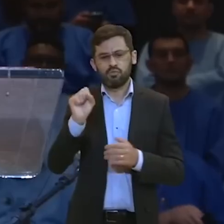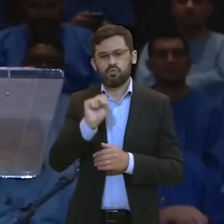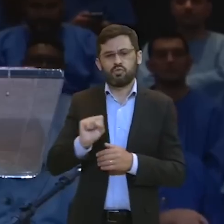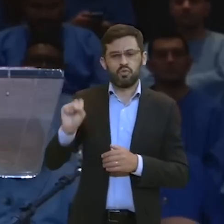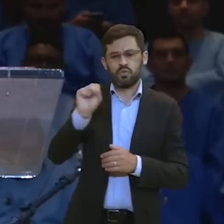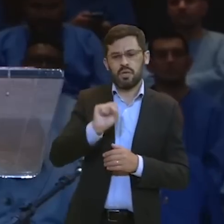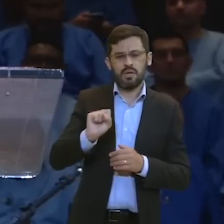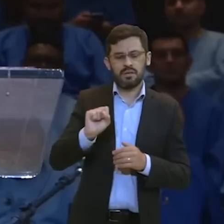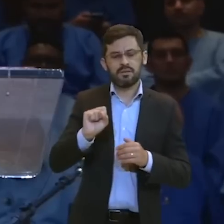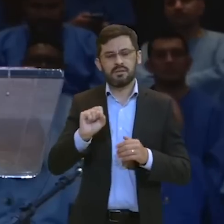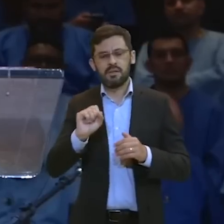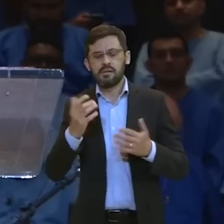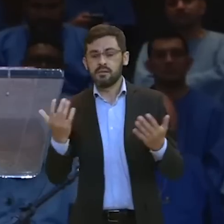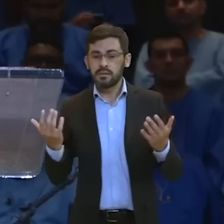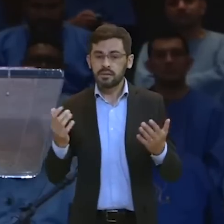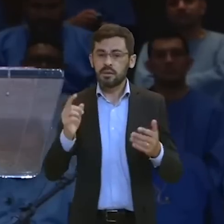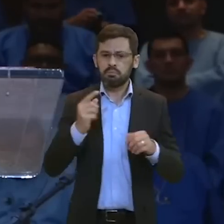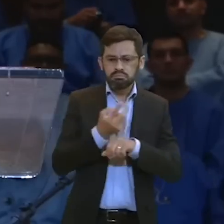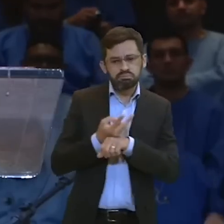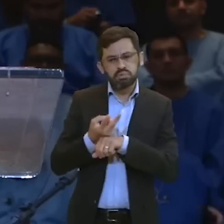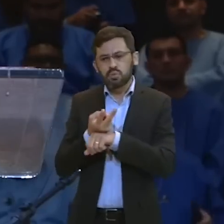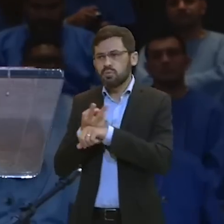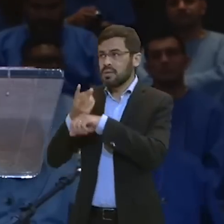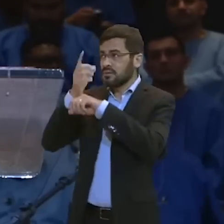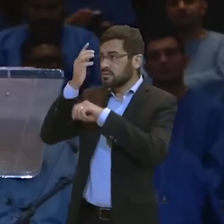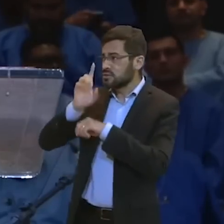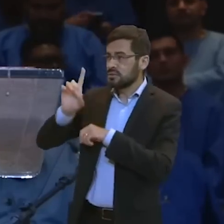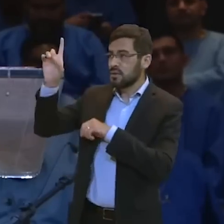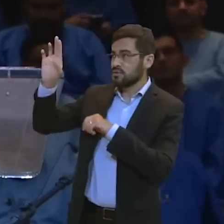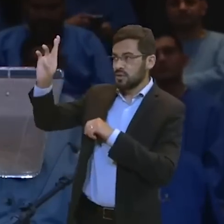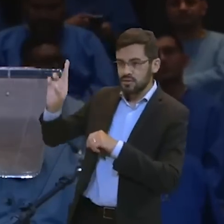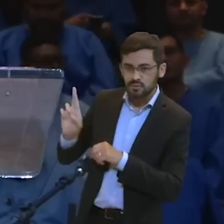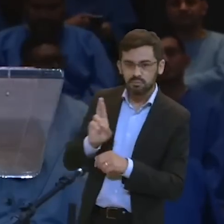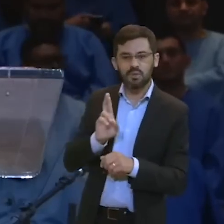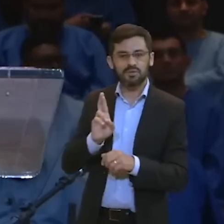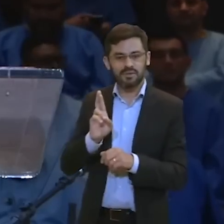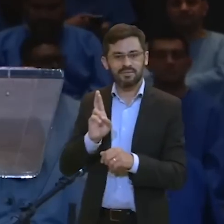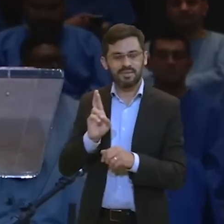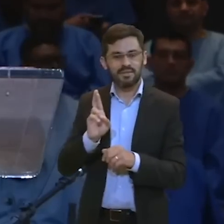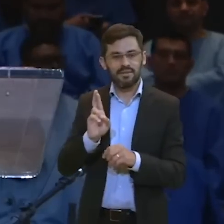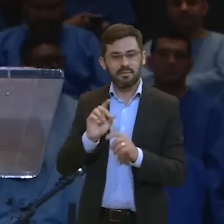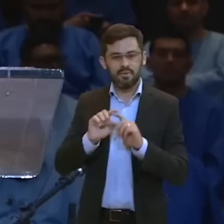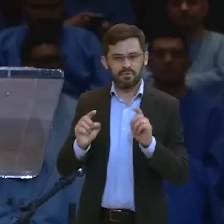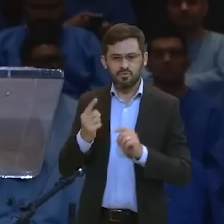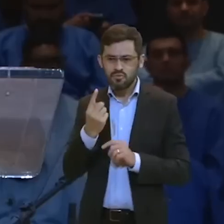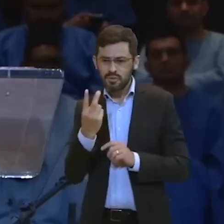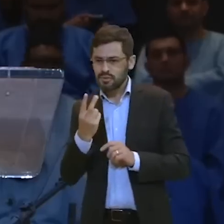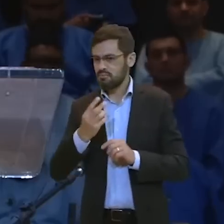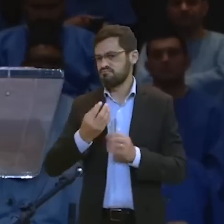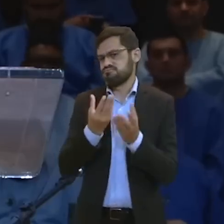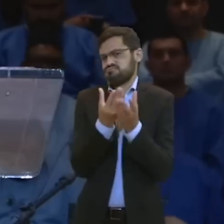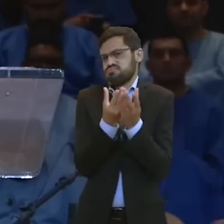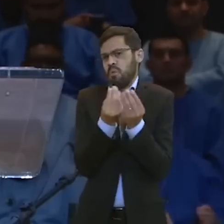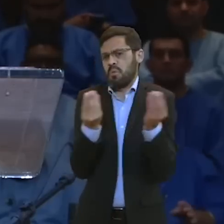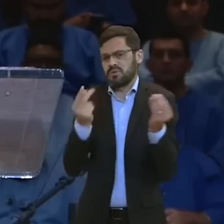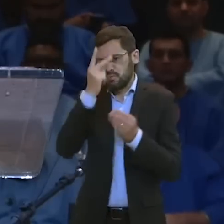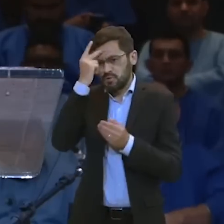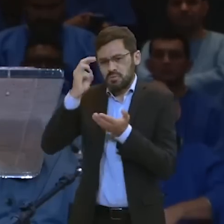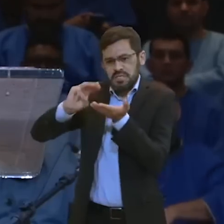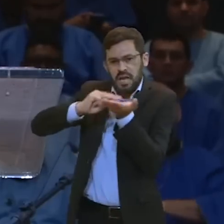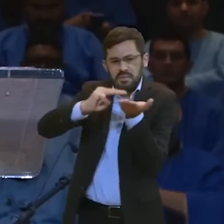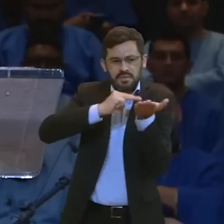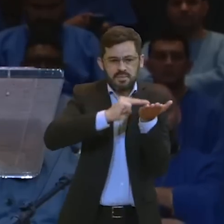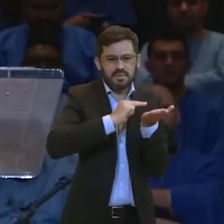Solteiras ou sozinhas que estão buscando de Deus respostas nessa área? E não foi uma, foram várias pessoas que